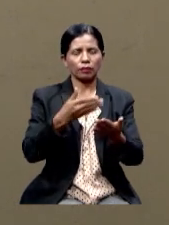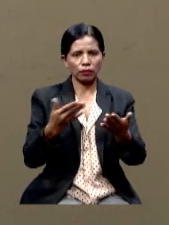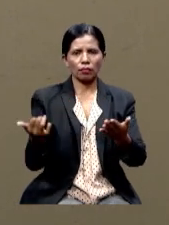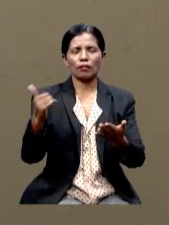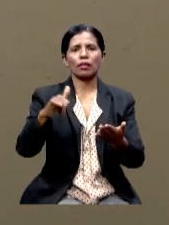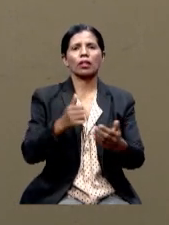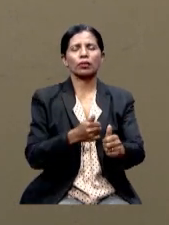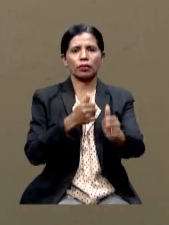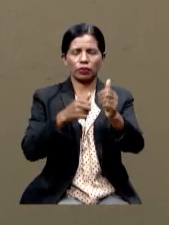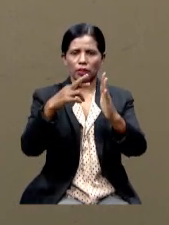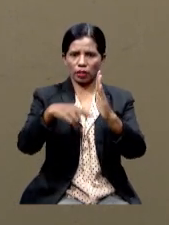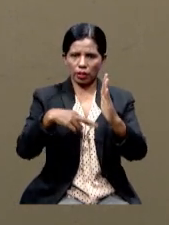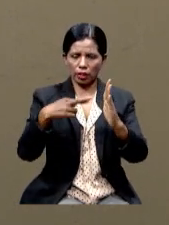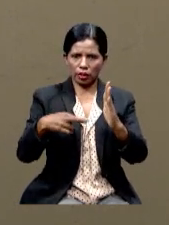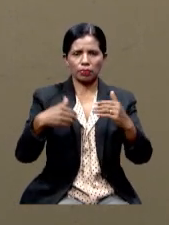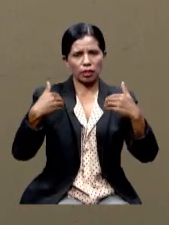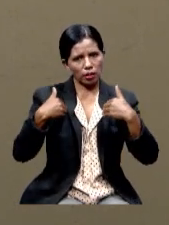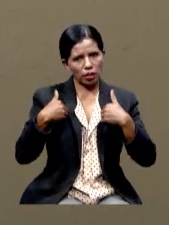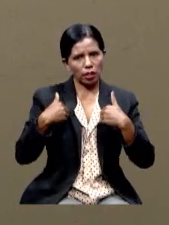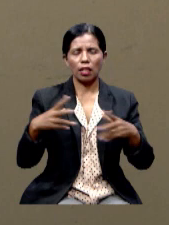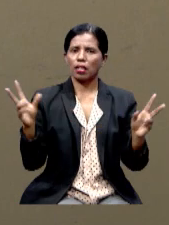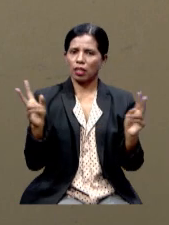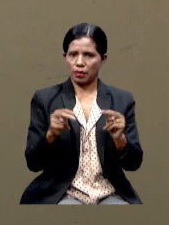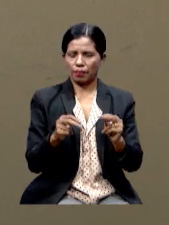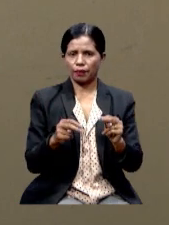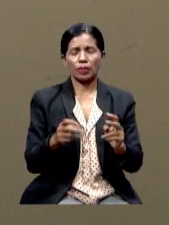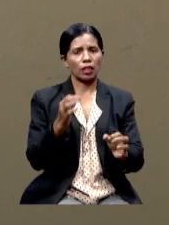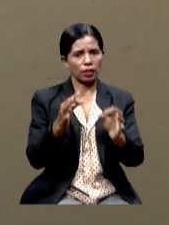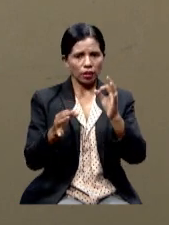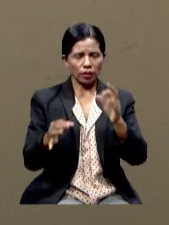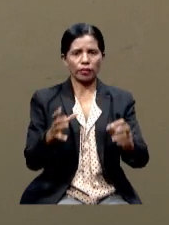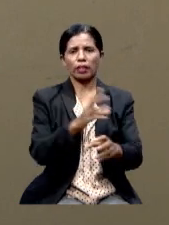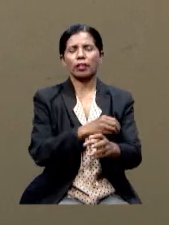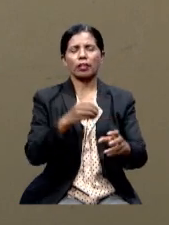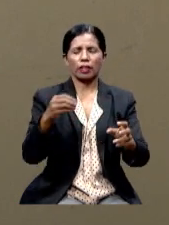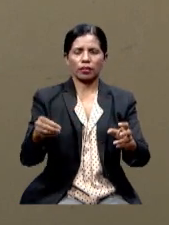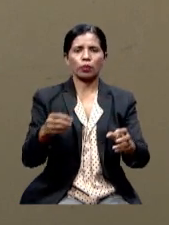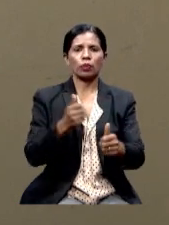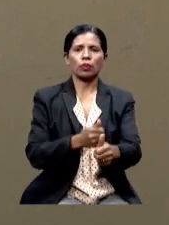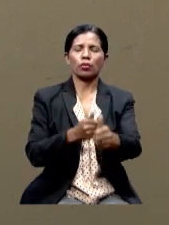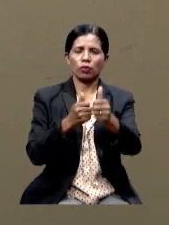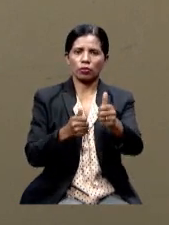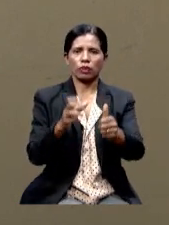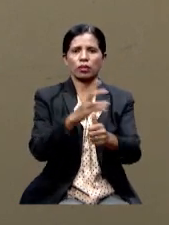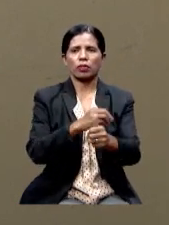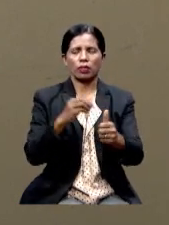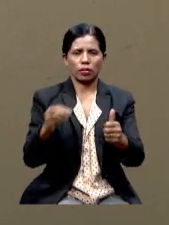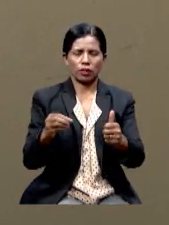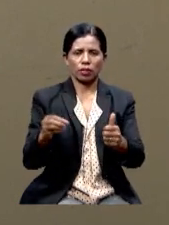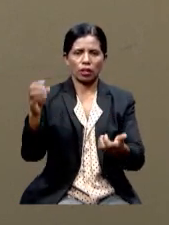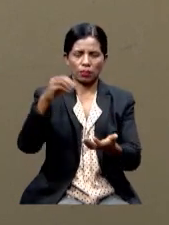prensa duni requisitos no dia da lá. Ora, tu prensa requisitos que a linha especificação padrão no dia e tu tem que os